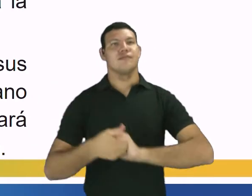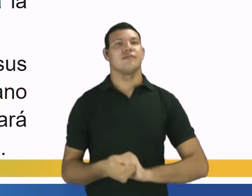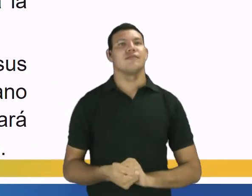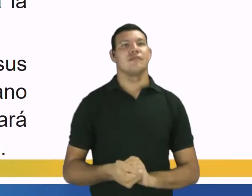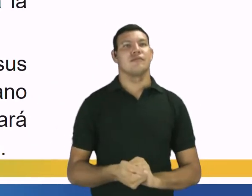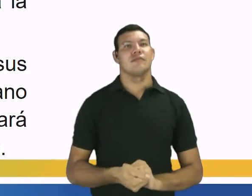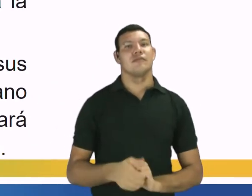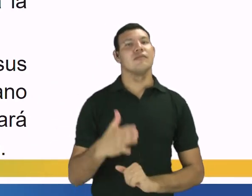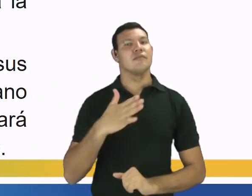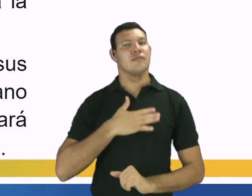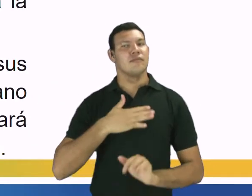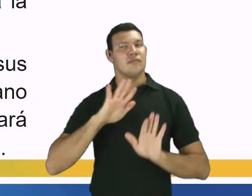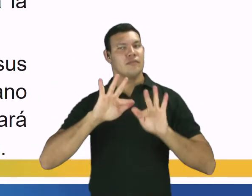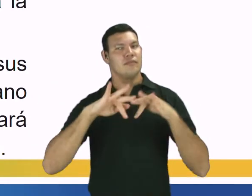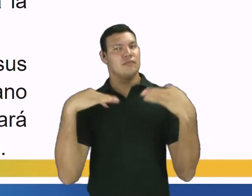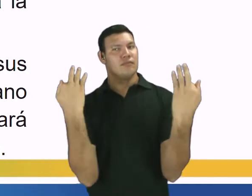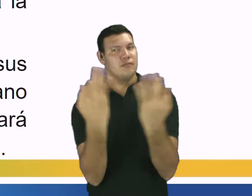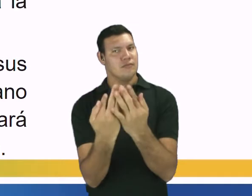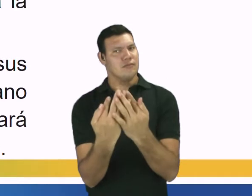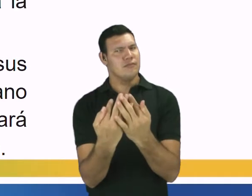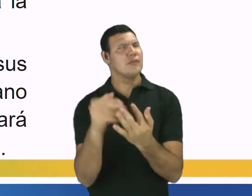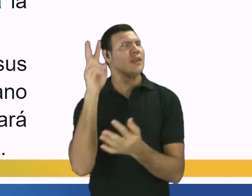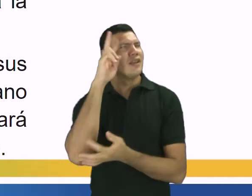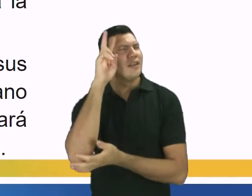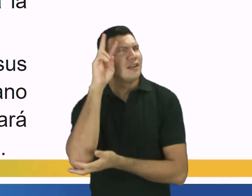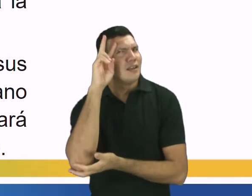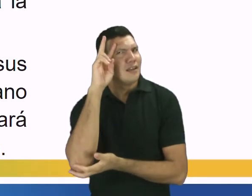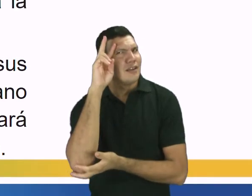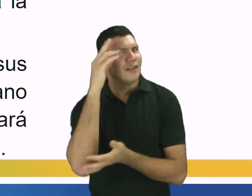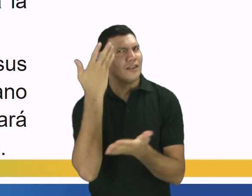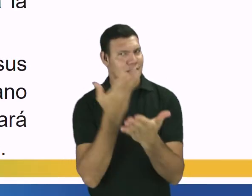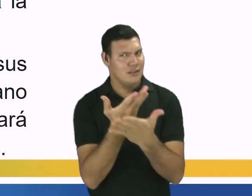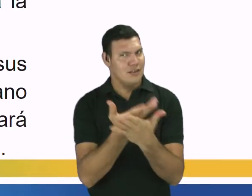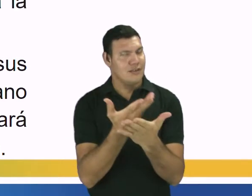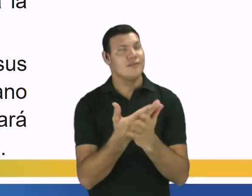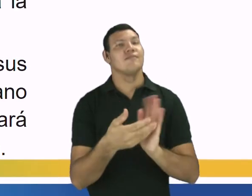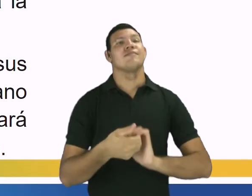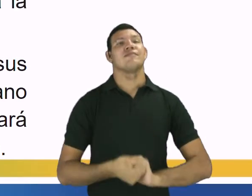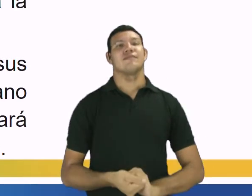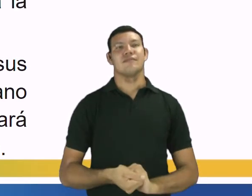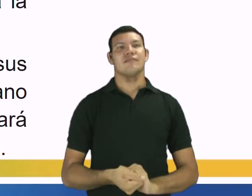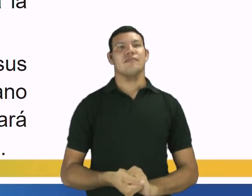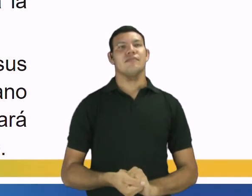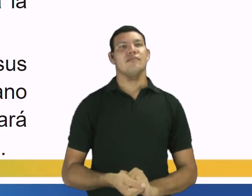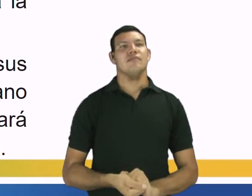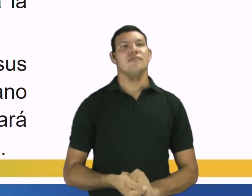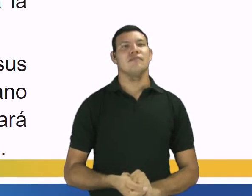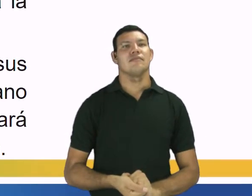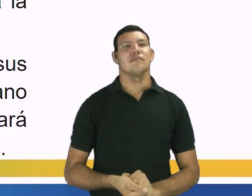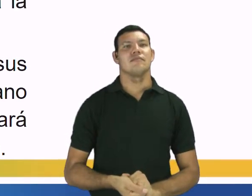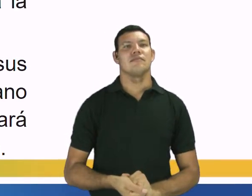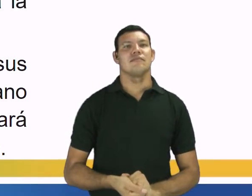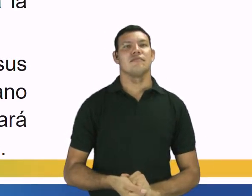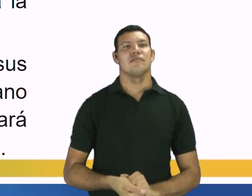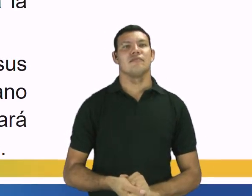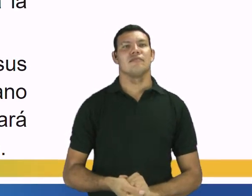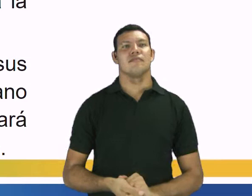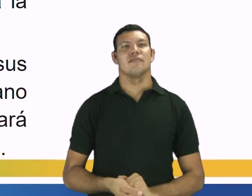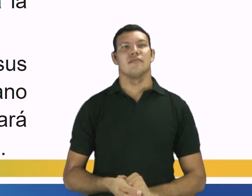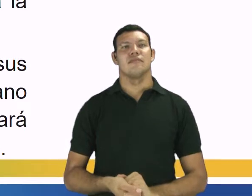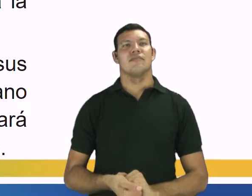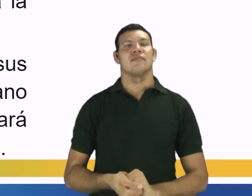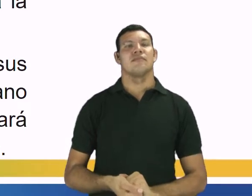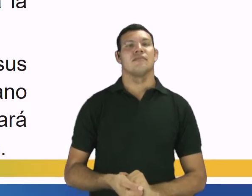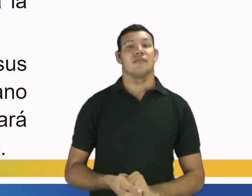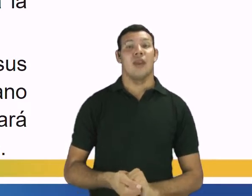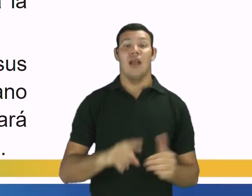Mi família. Lembra que nós trabalhamos a família? Vamos agora meio que fazer um exercício sobre isso. Olha só. Vou ler do jeito que está aí. Faz